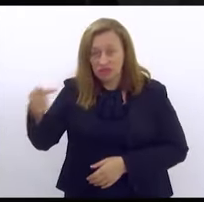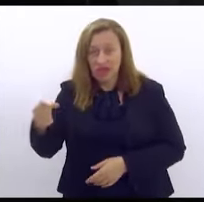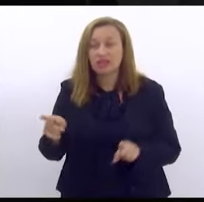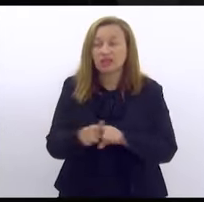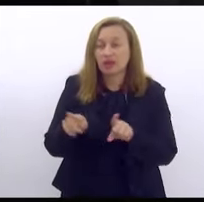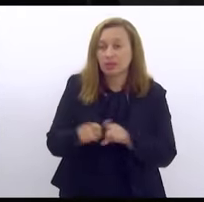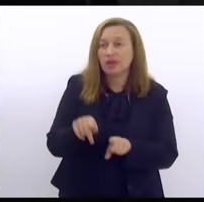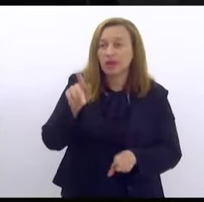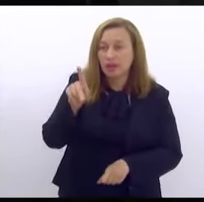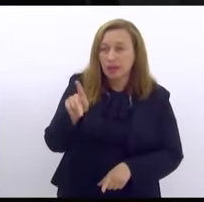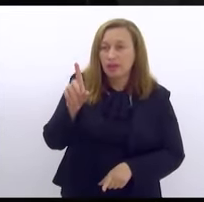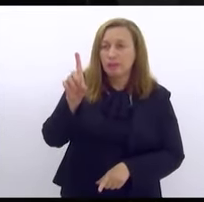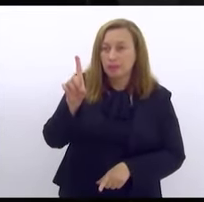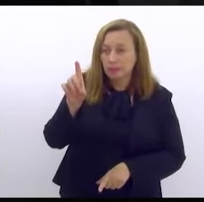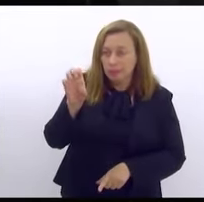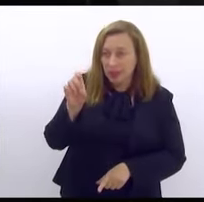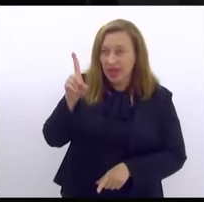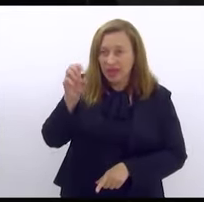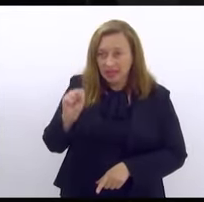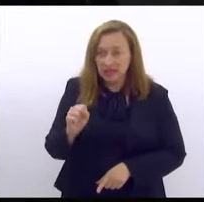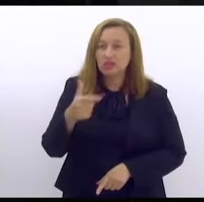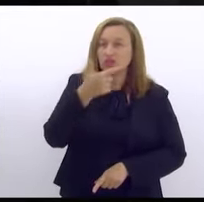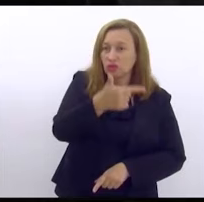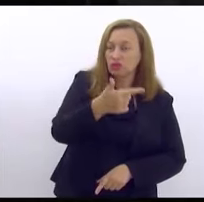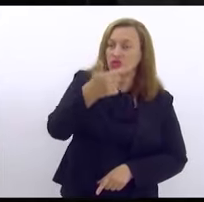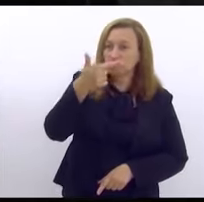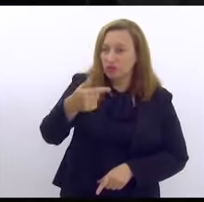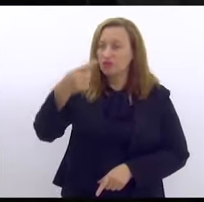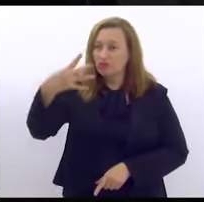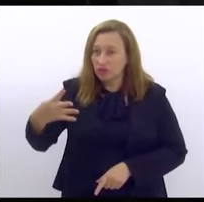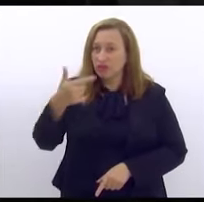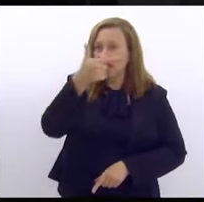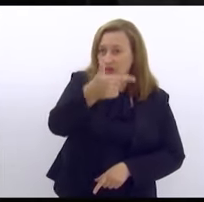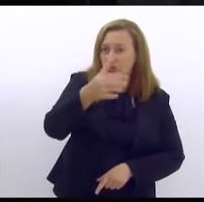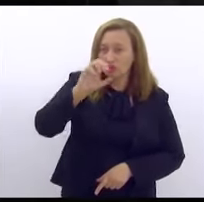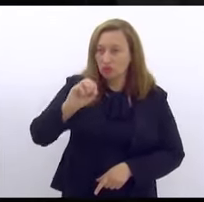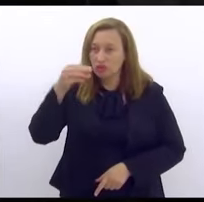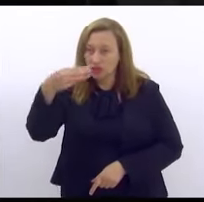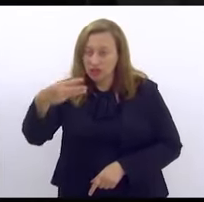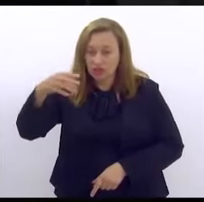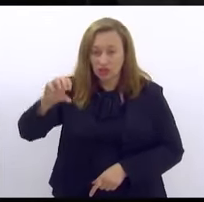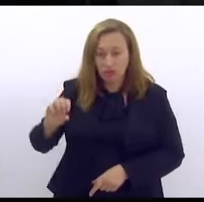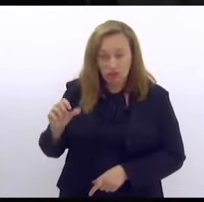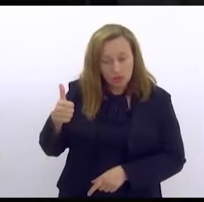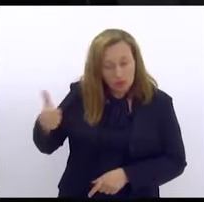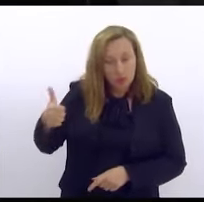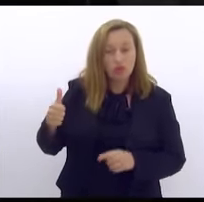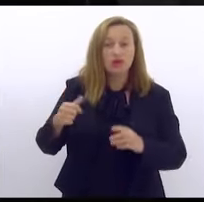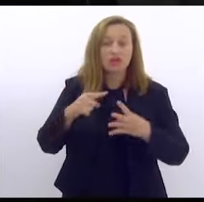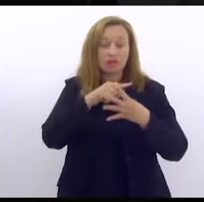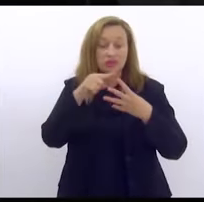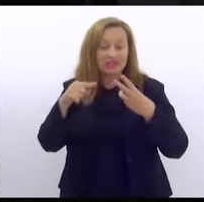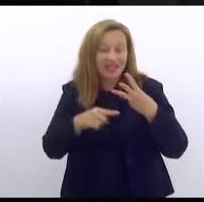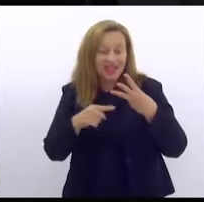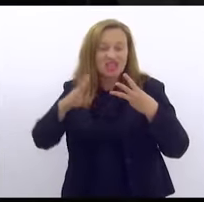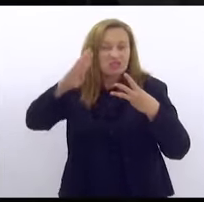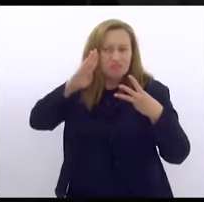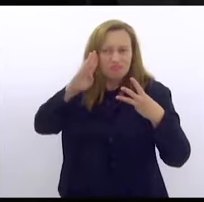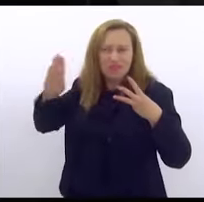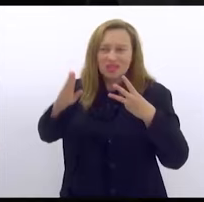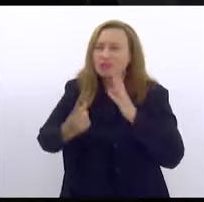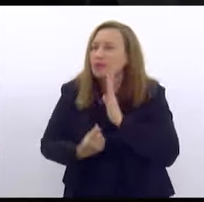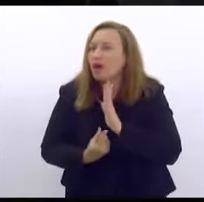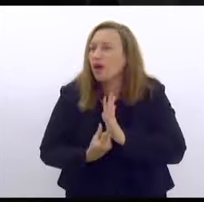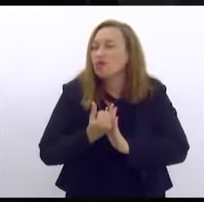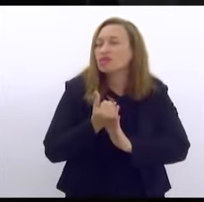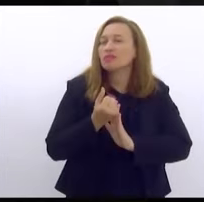de 2024 a 2031. São três peças orçamentárias fundamentais